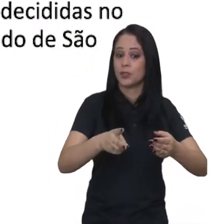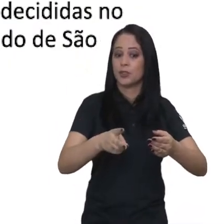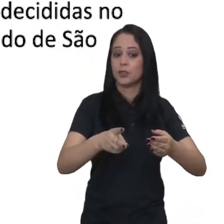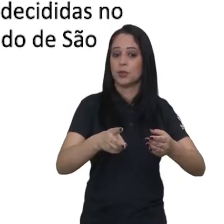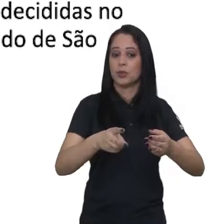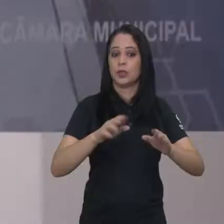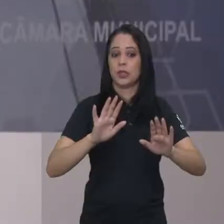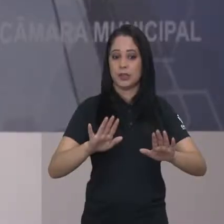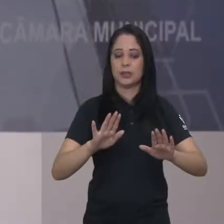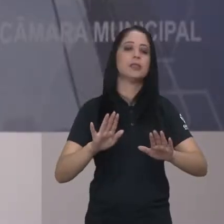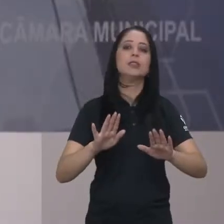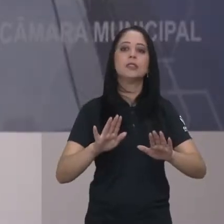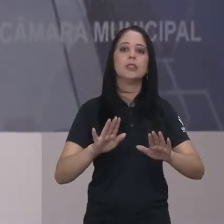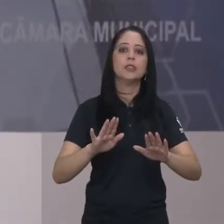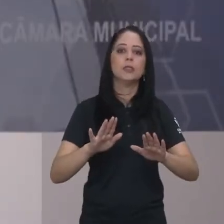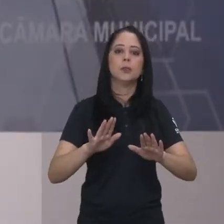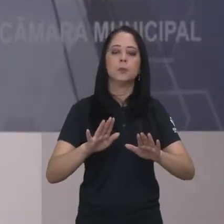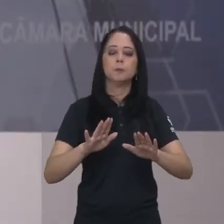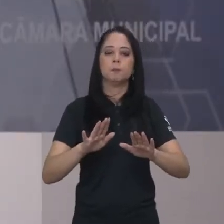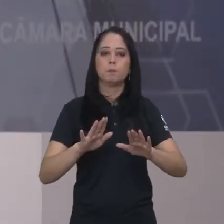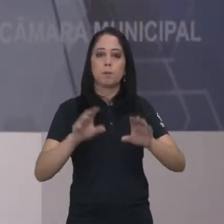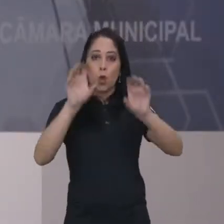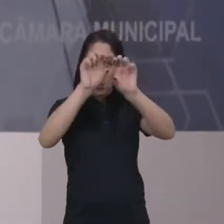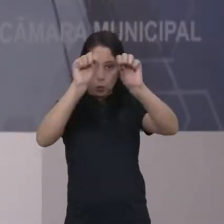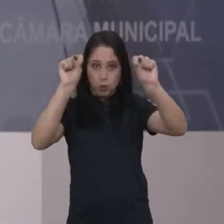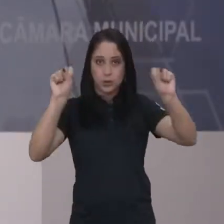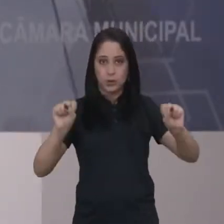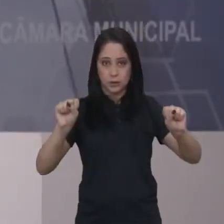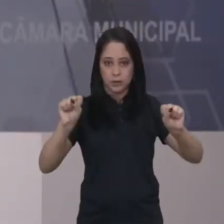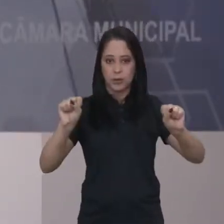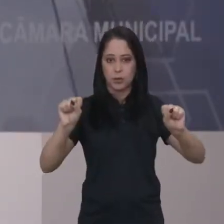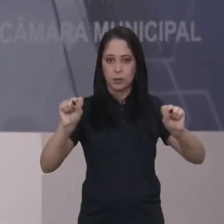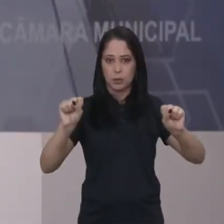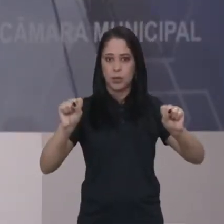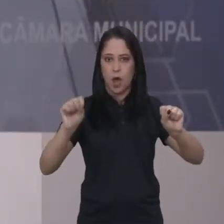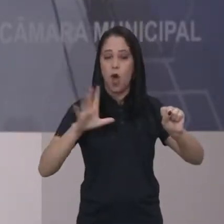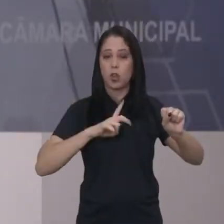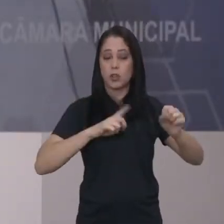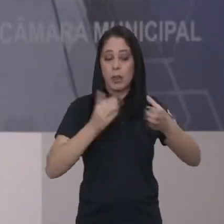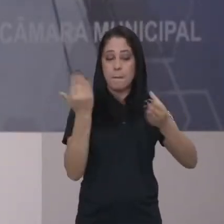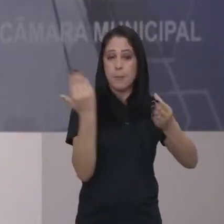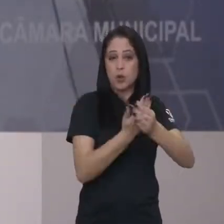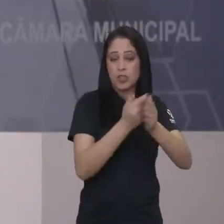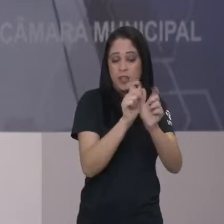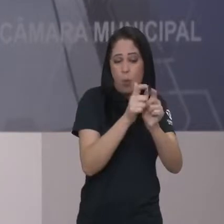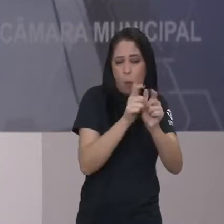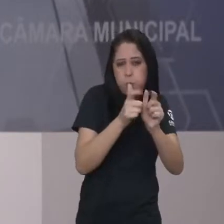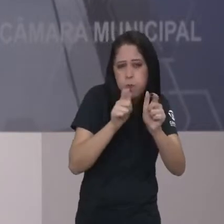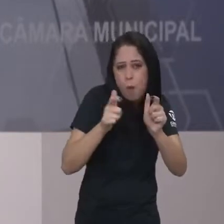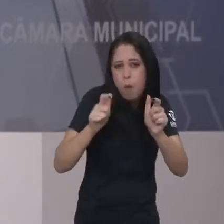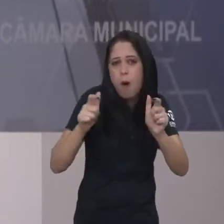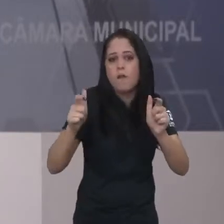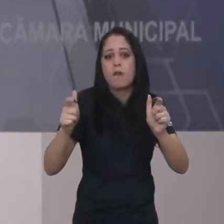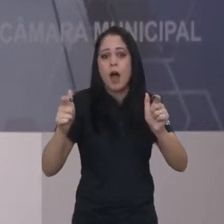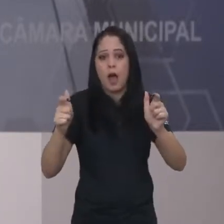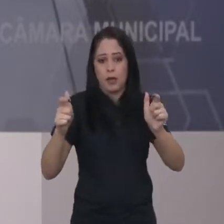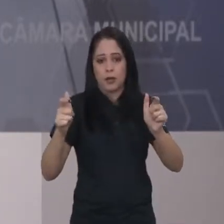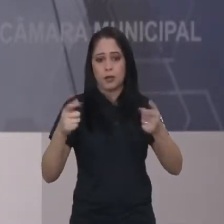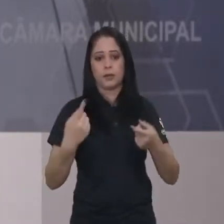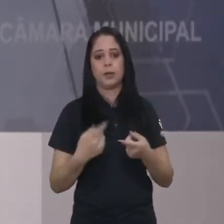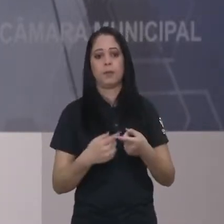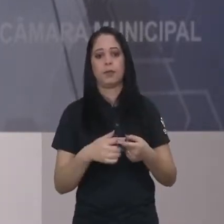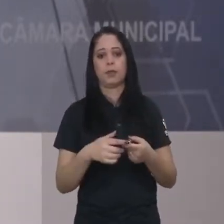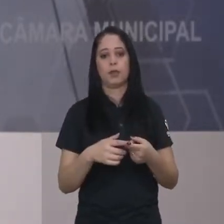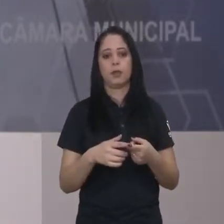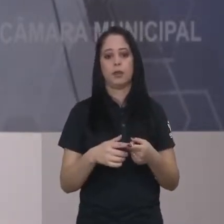recurso. Essas ações no Tribunal de Justiça, elas estão em um número bem maior, seja porque são